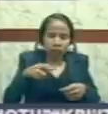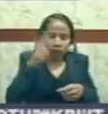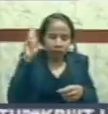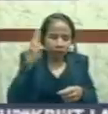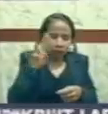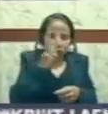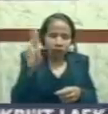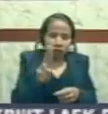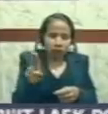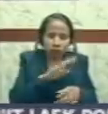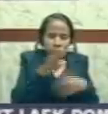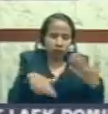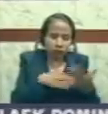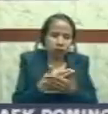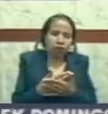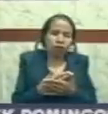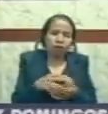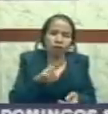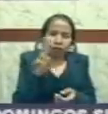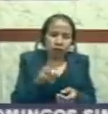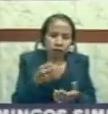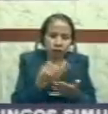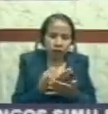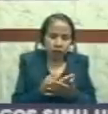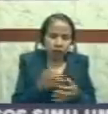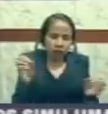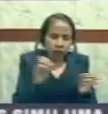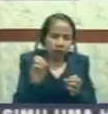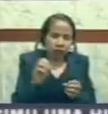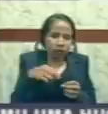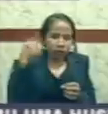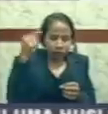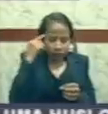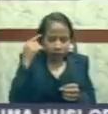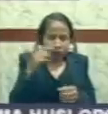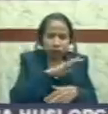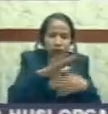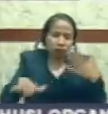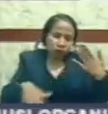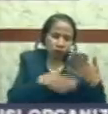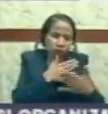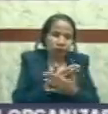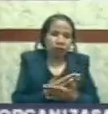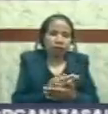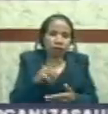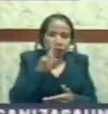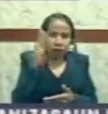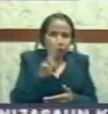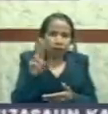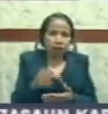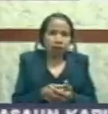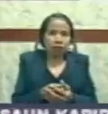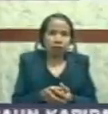órgão tem que executar tudo. Né? Orçamento, né? Os governos tem que executar tudo. É tudo órgão soberano, onde máquina, né? São,